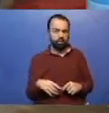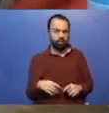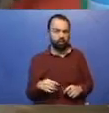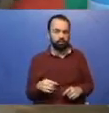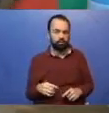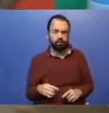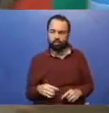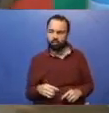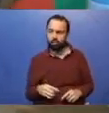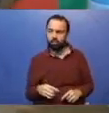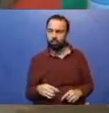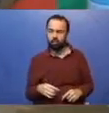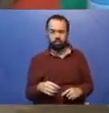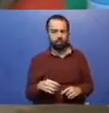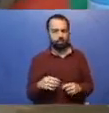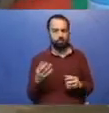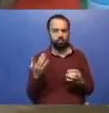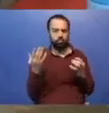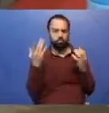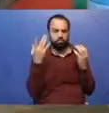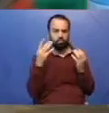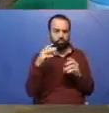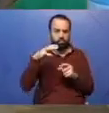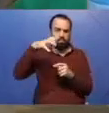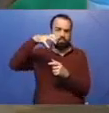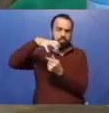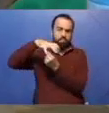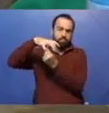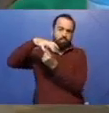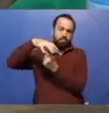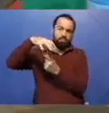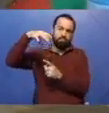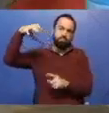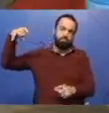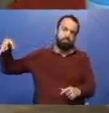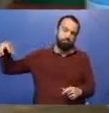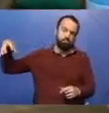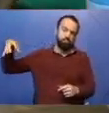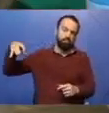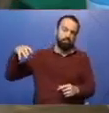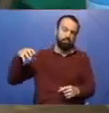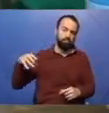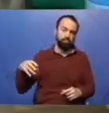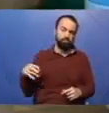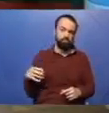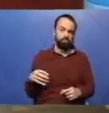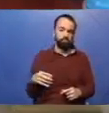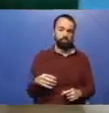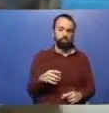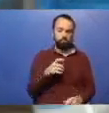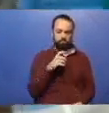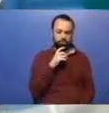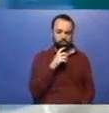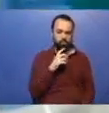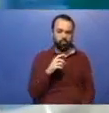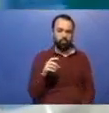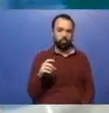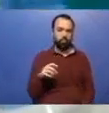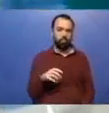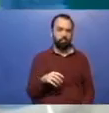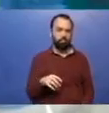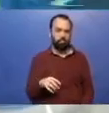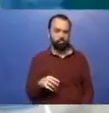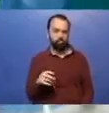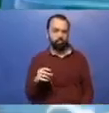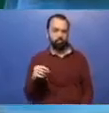onde estava até soltando um vaporzinho. A hora que eu retirei do calor e levei para um ambiente mais frio,